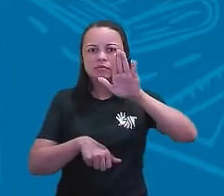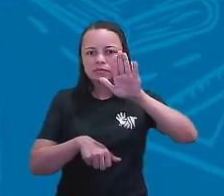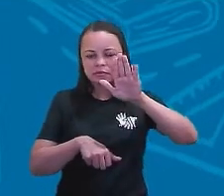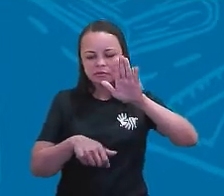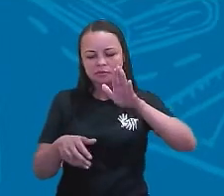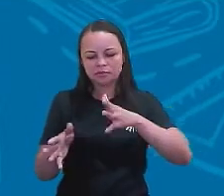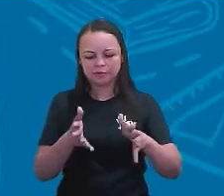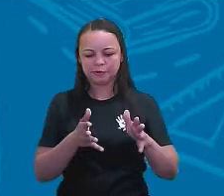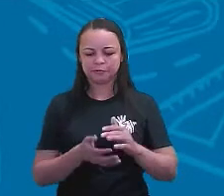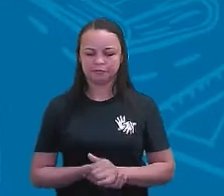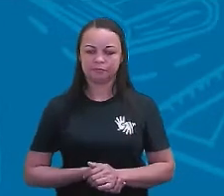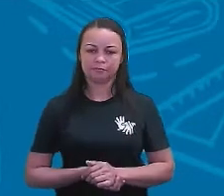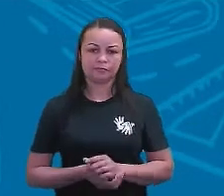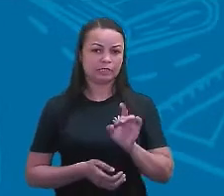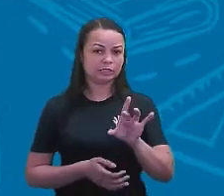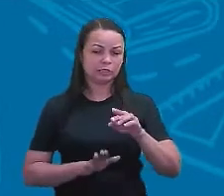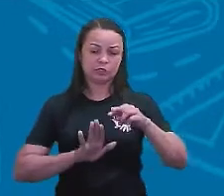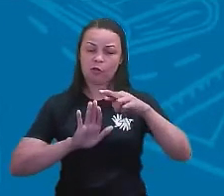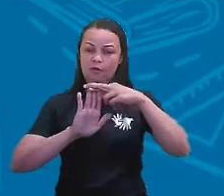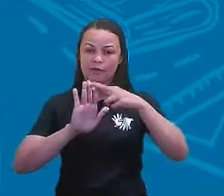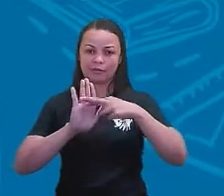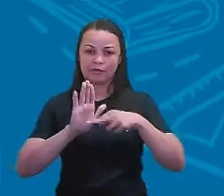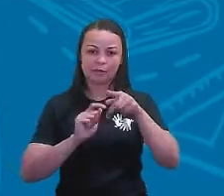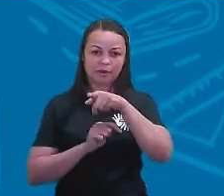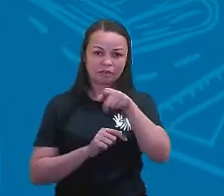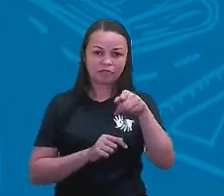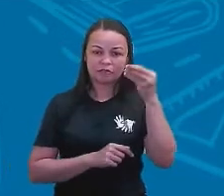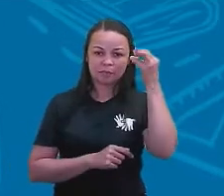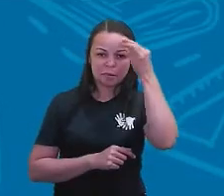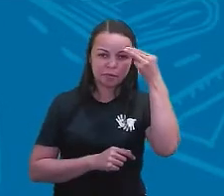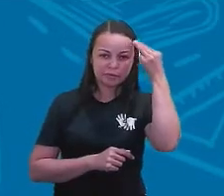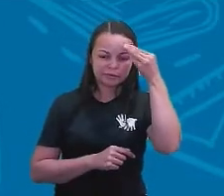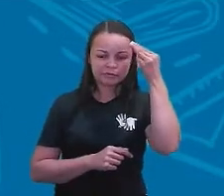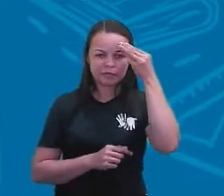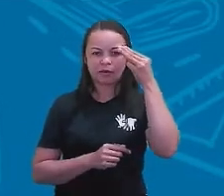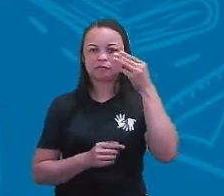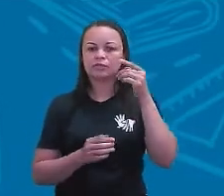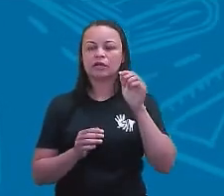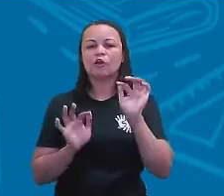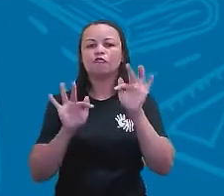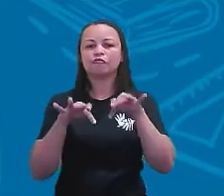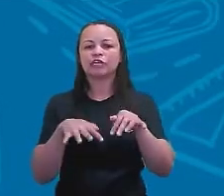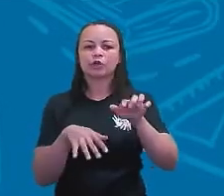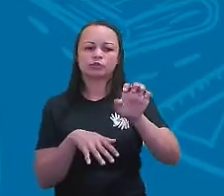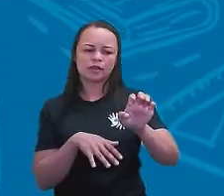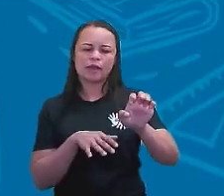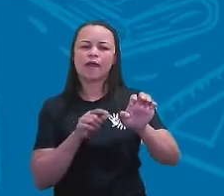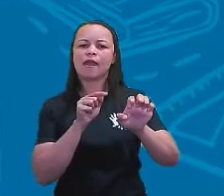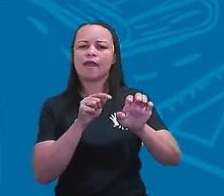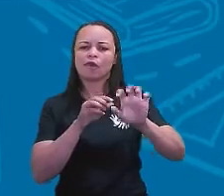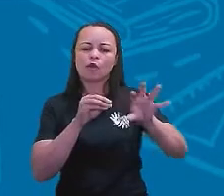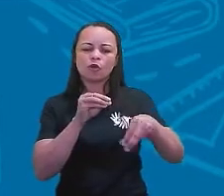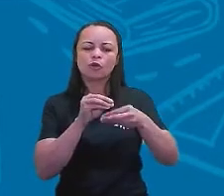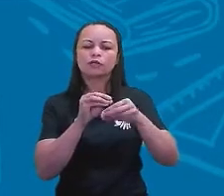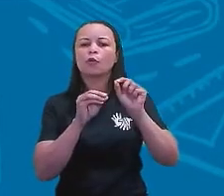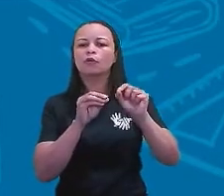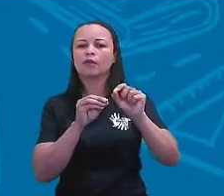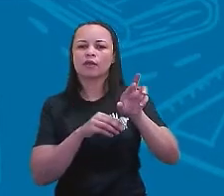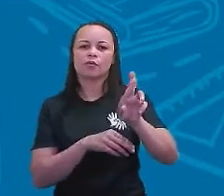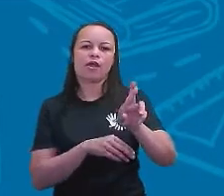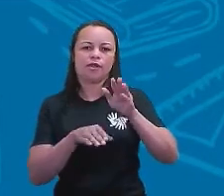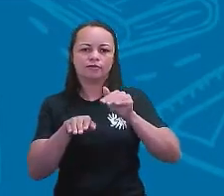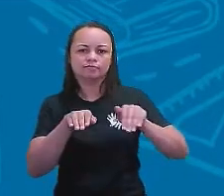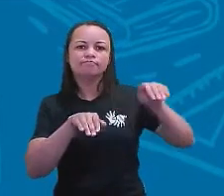gente, só regrinha para você memorizar. Terminou em E o adjetivo, o que é que você faz? Comparativo de superioridade, acrescenta o